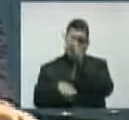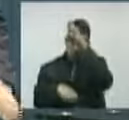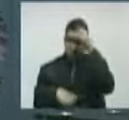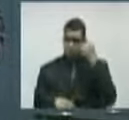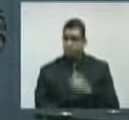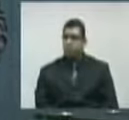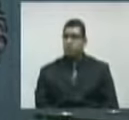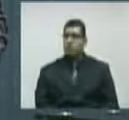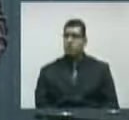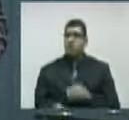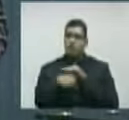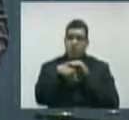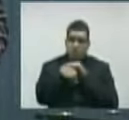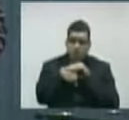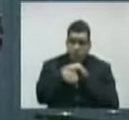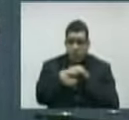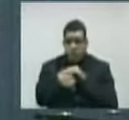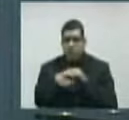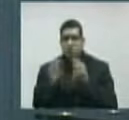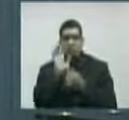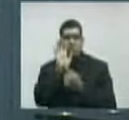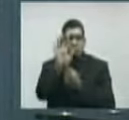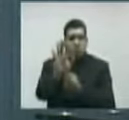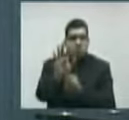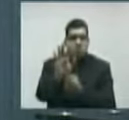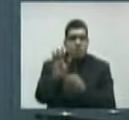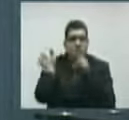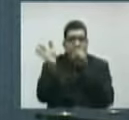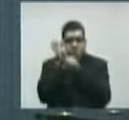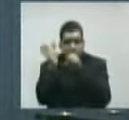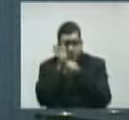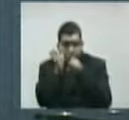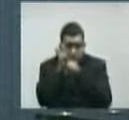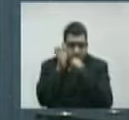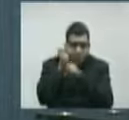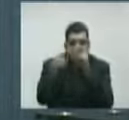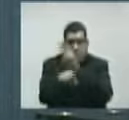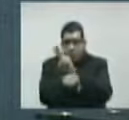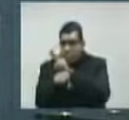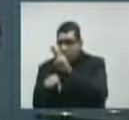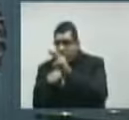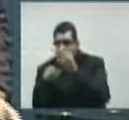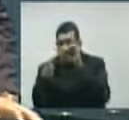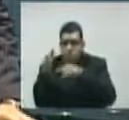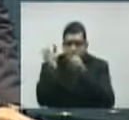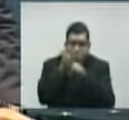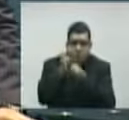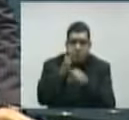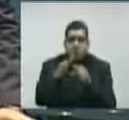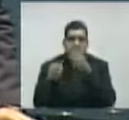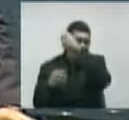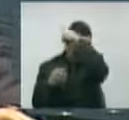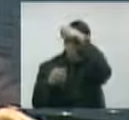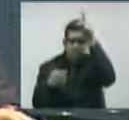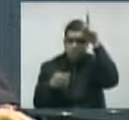Amazonas discuta, enfrente, fiscalize e avalie as ações da Prefeitura